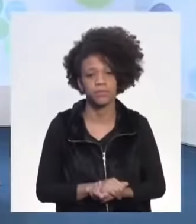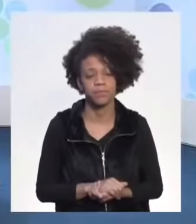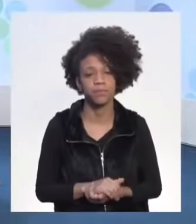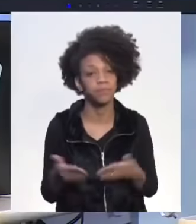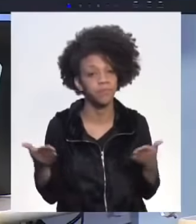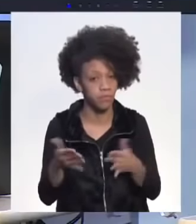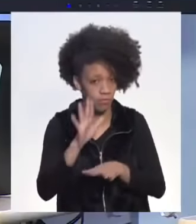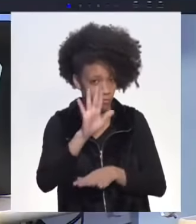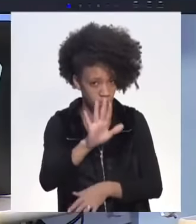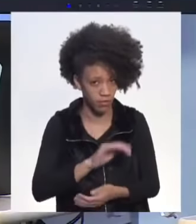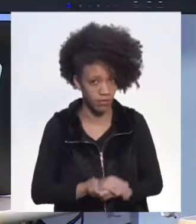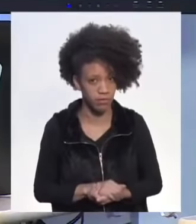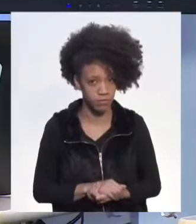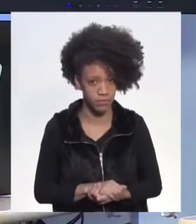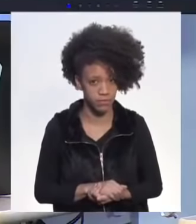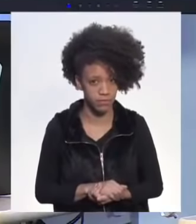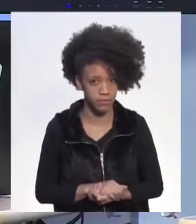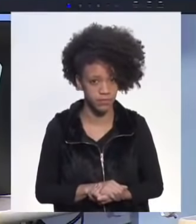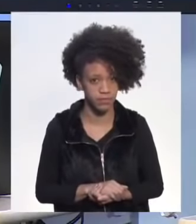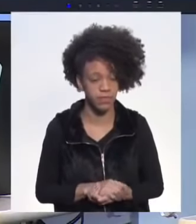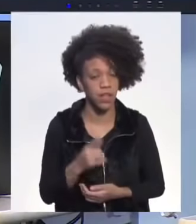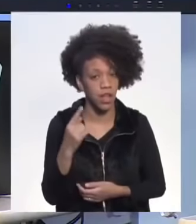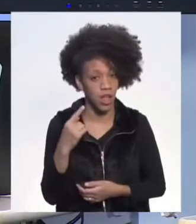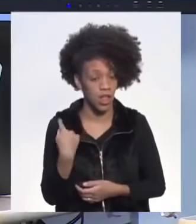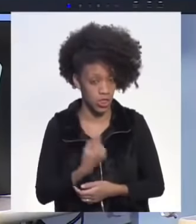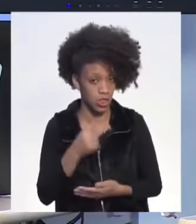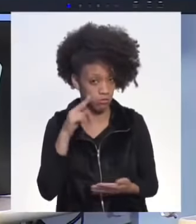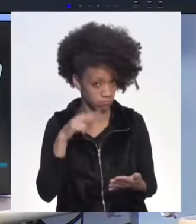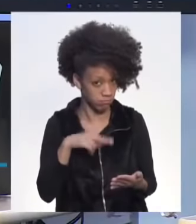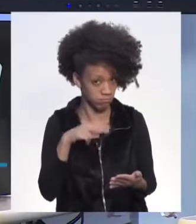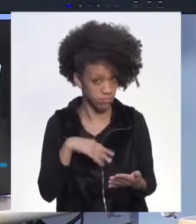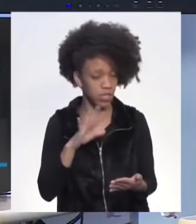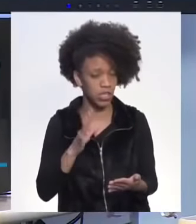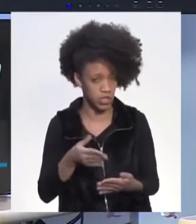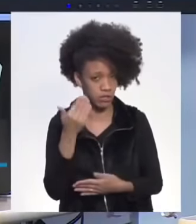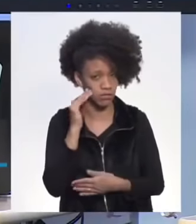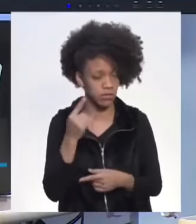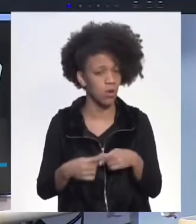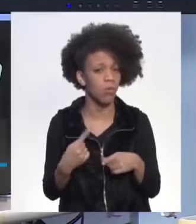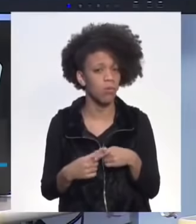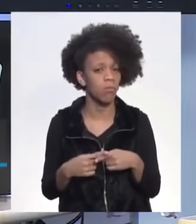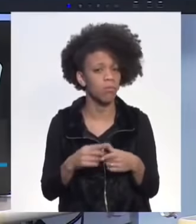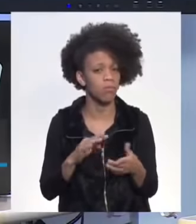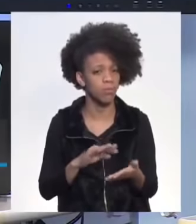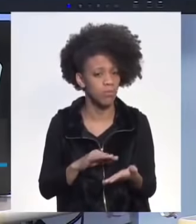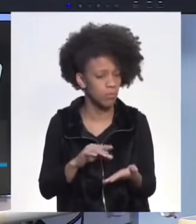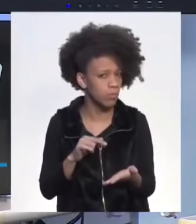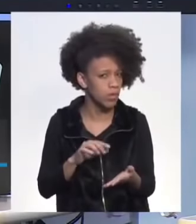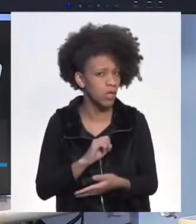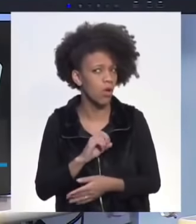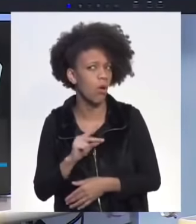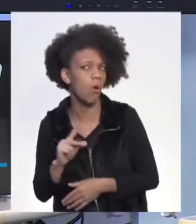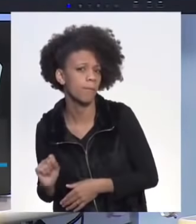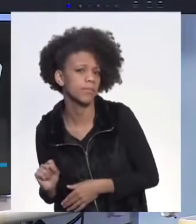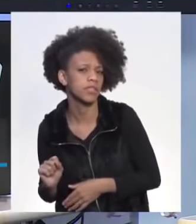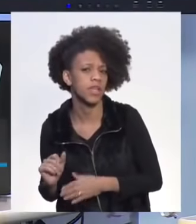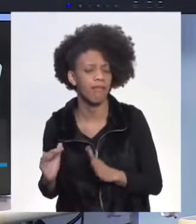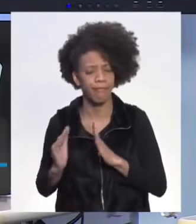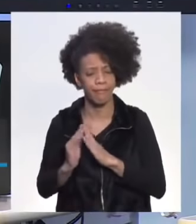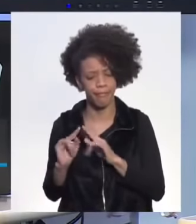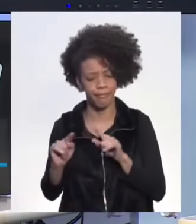Agora é o seguinte, nós lemos o texto, certo, Andréia? Uhum. Já deu para entender o porquê desse ops, não deu? Deu. Lar do